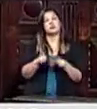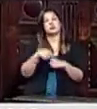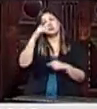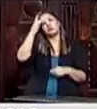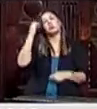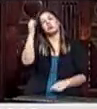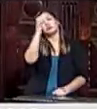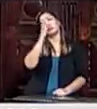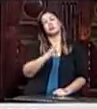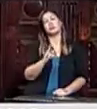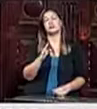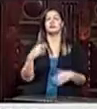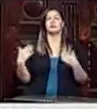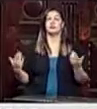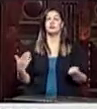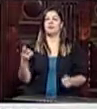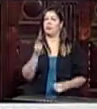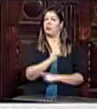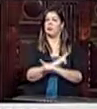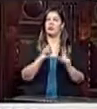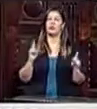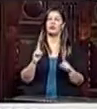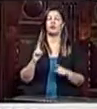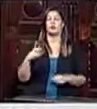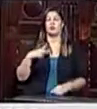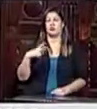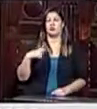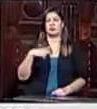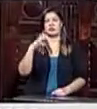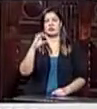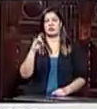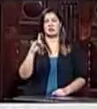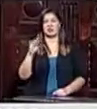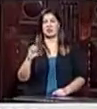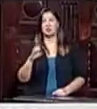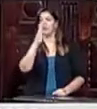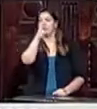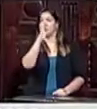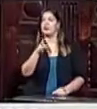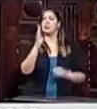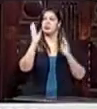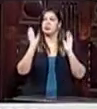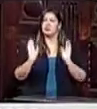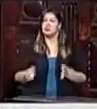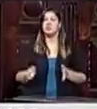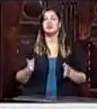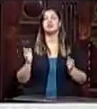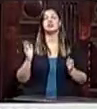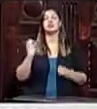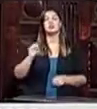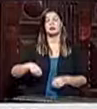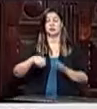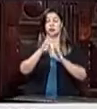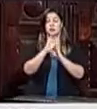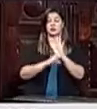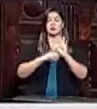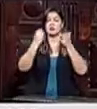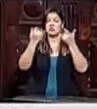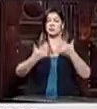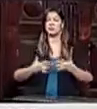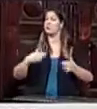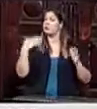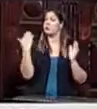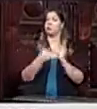Portanto, não à privatização da SEDAI. Direta já sim, porque a Constituição diz que todo o poder emana